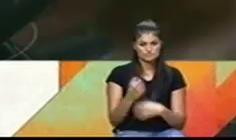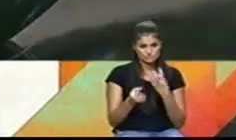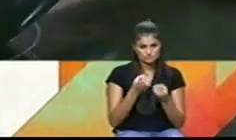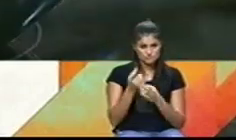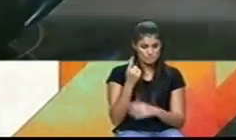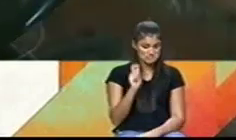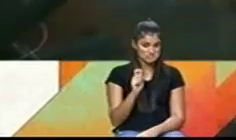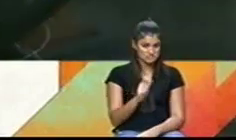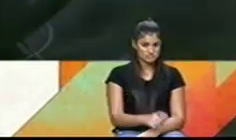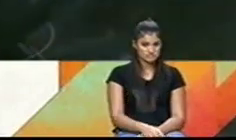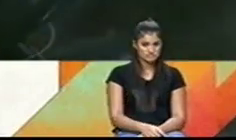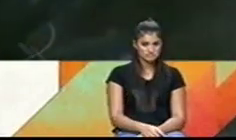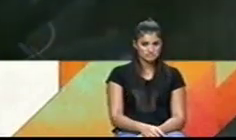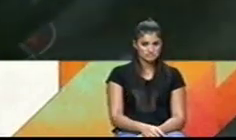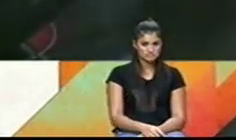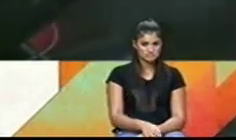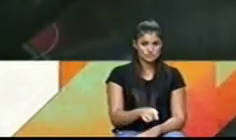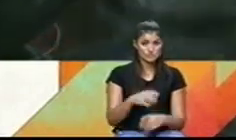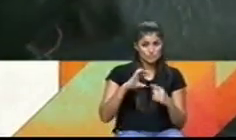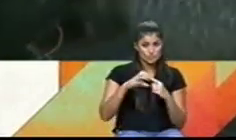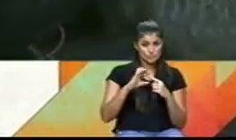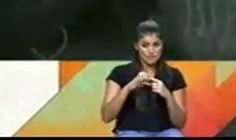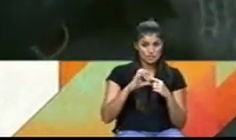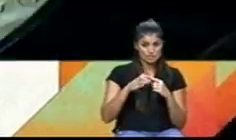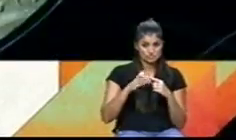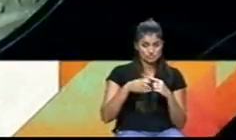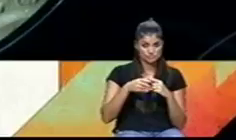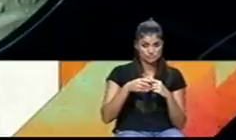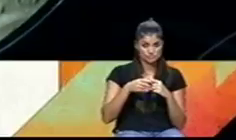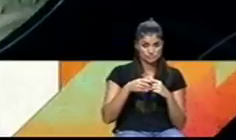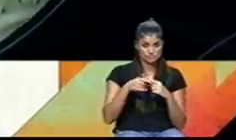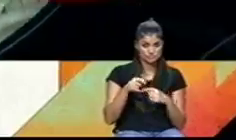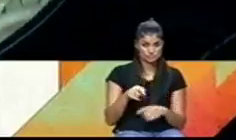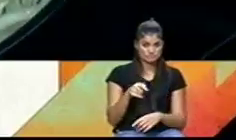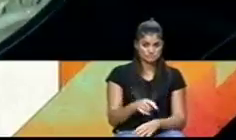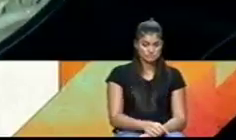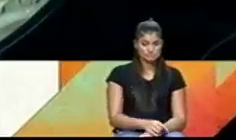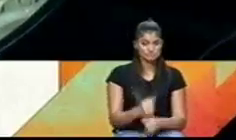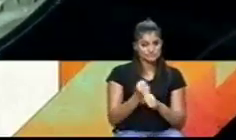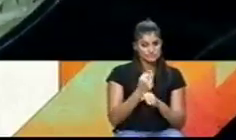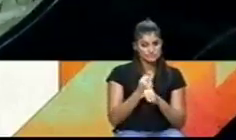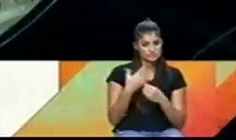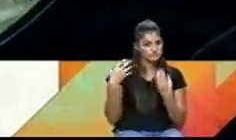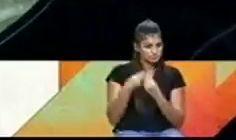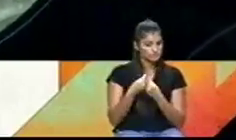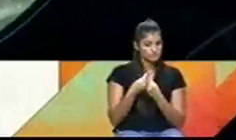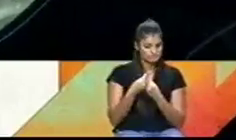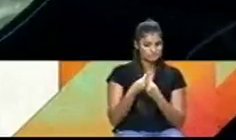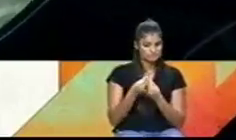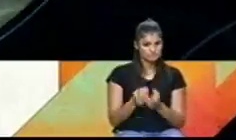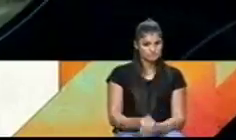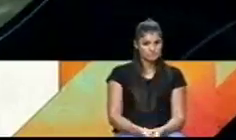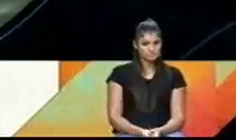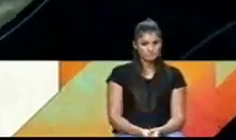minutinho. Então vamos juntar os cogumelos. Vamos-nos adiantar um pouco. Vamos juntar os